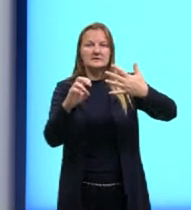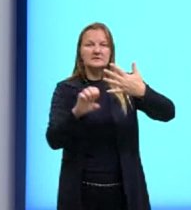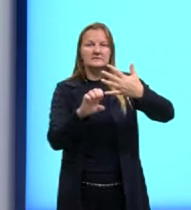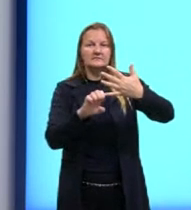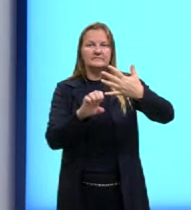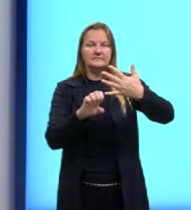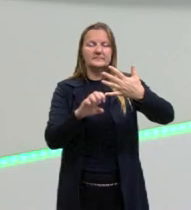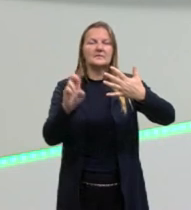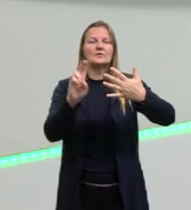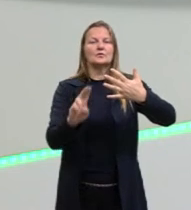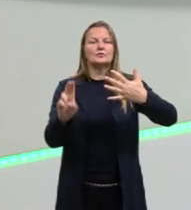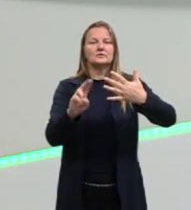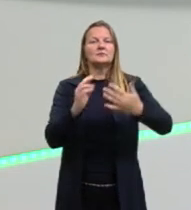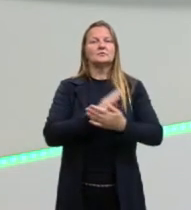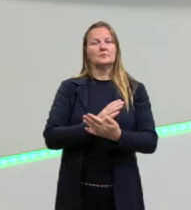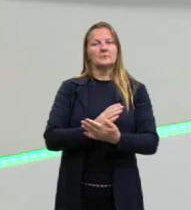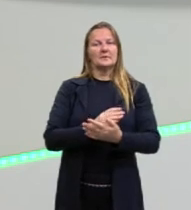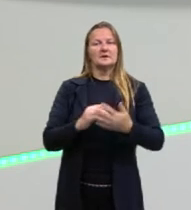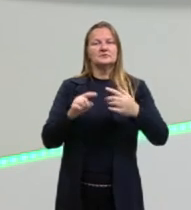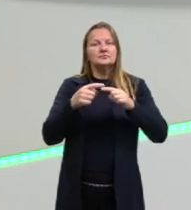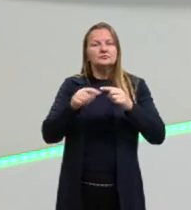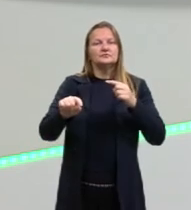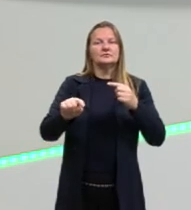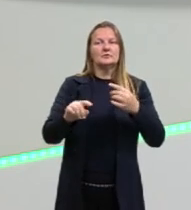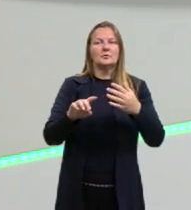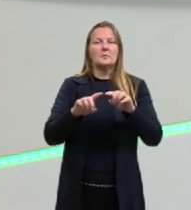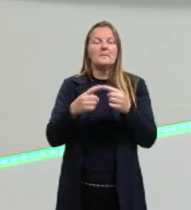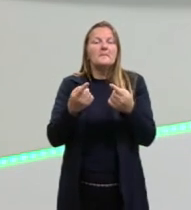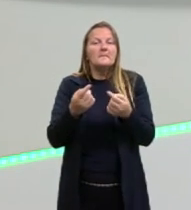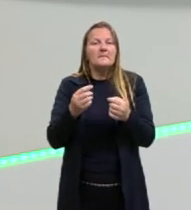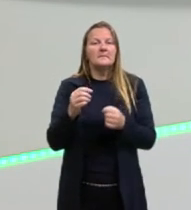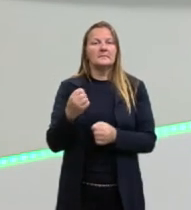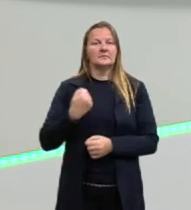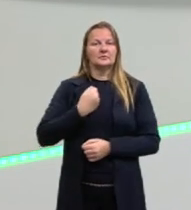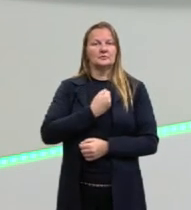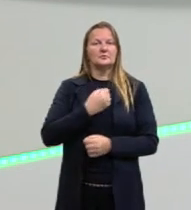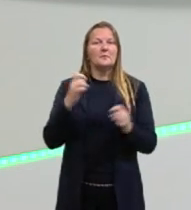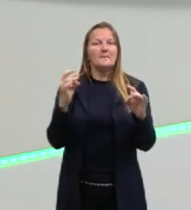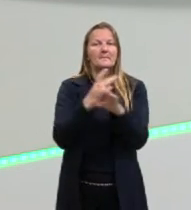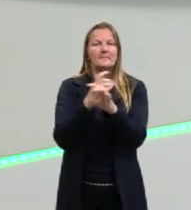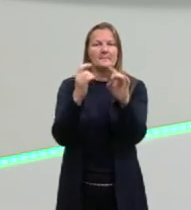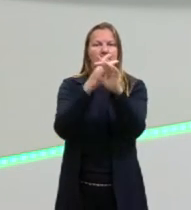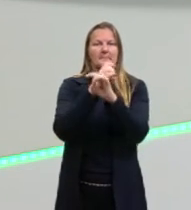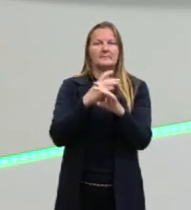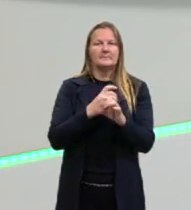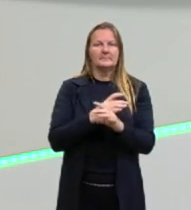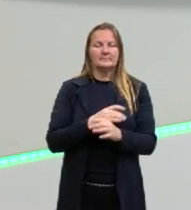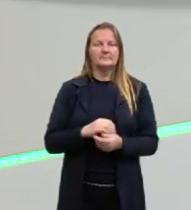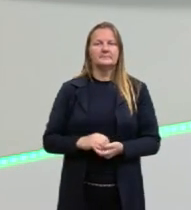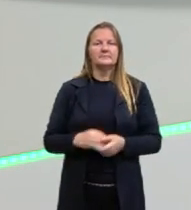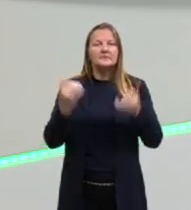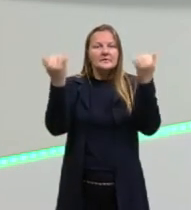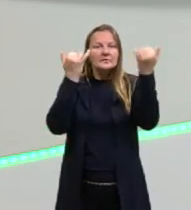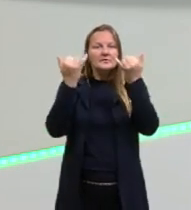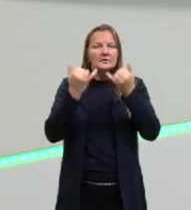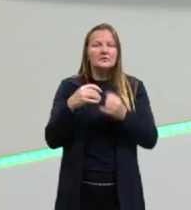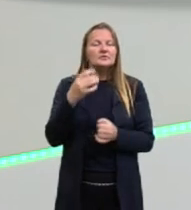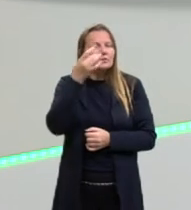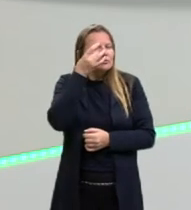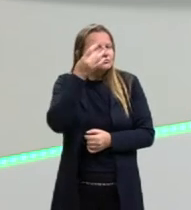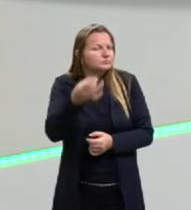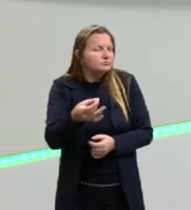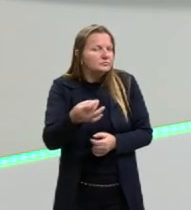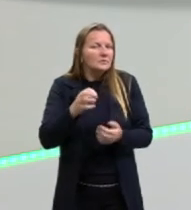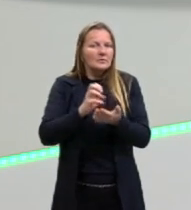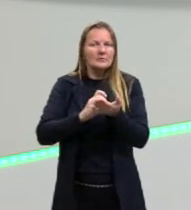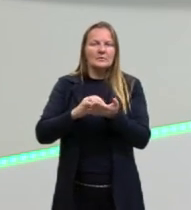utilizamos ali a média eu desvio mas os valores Eles já estavam prontos o enunciado nos trouxe era só